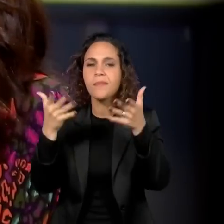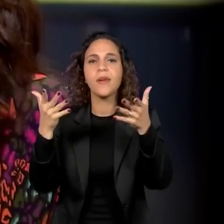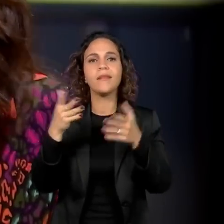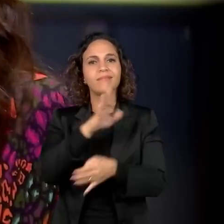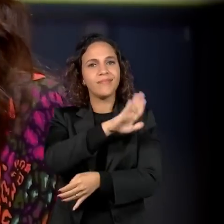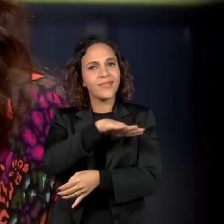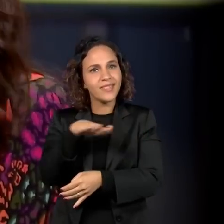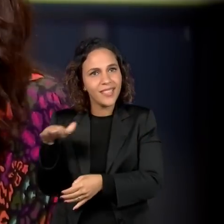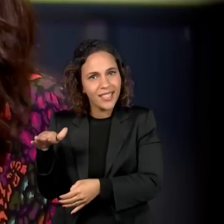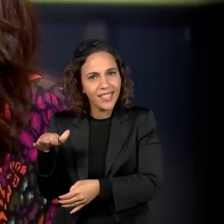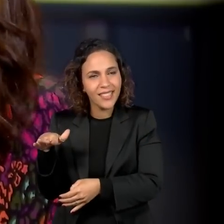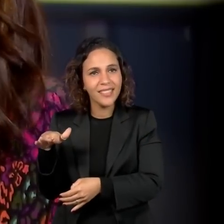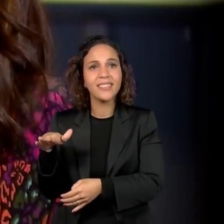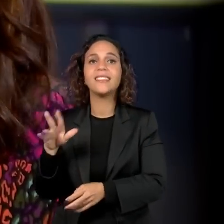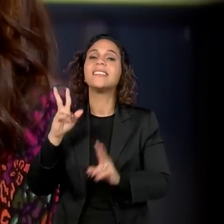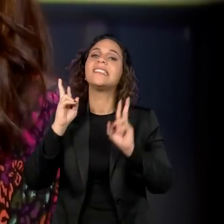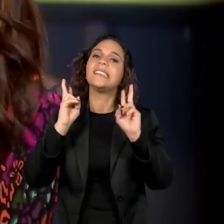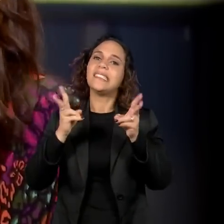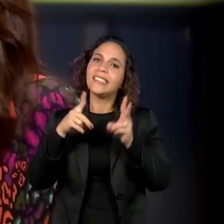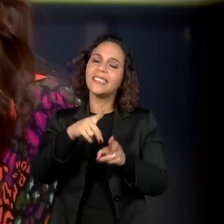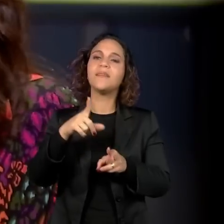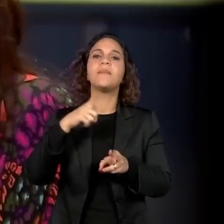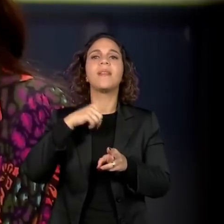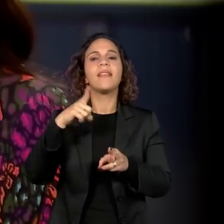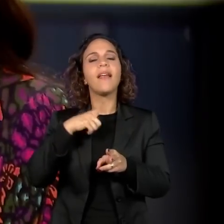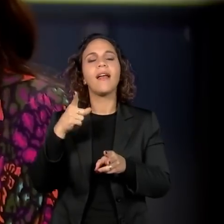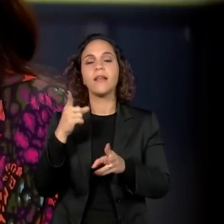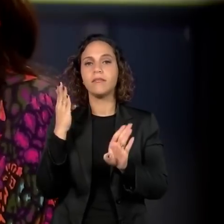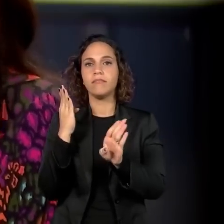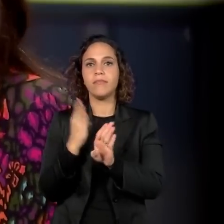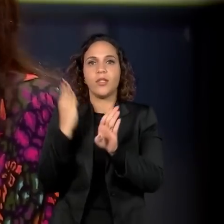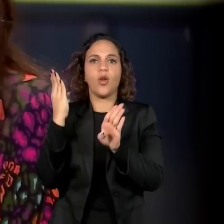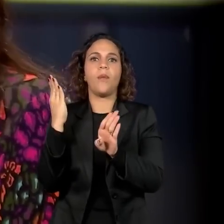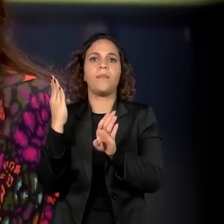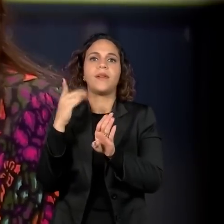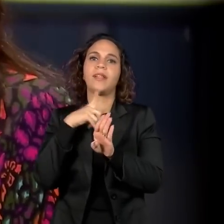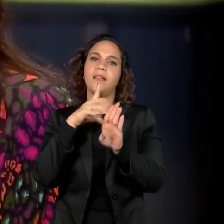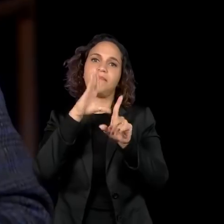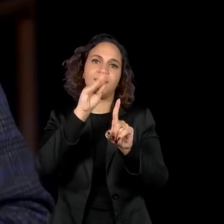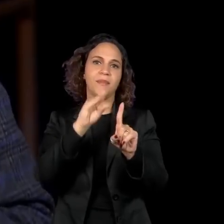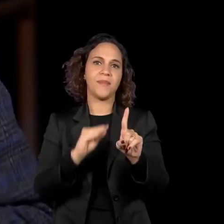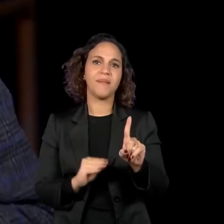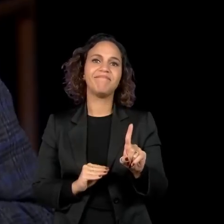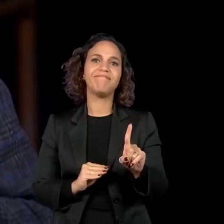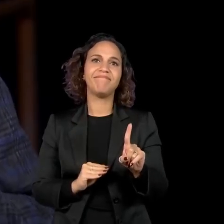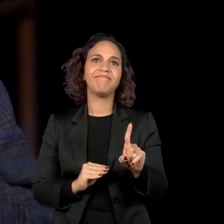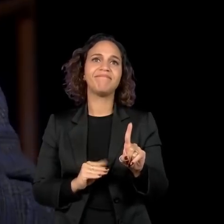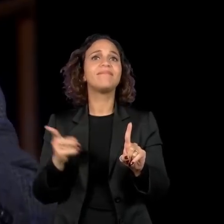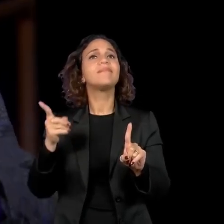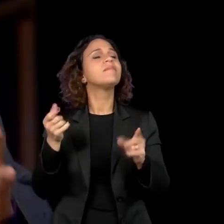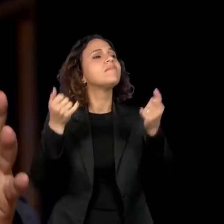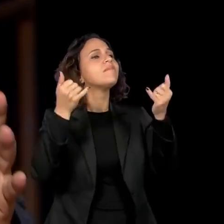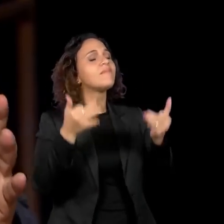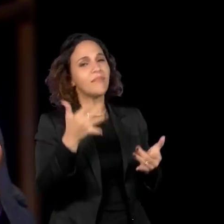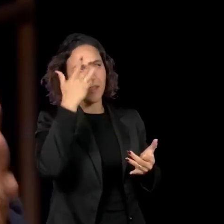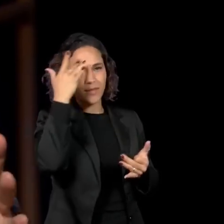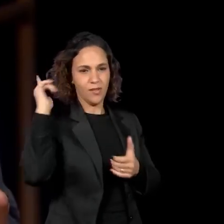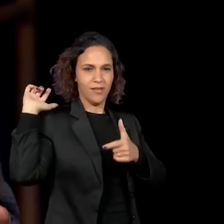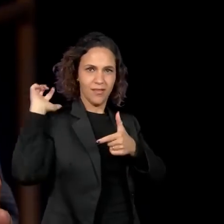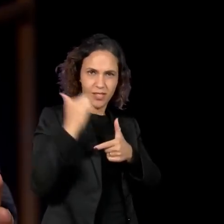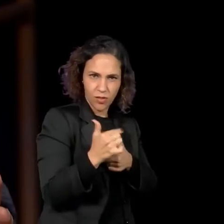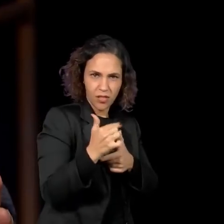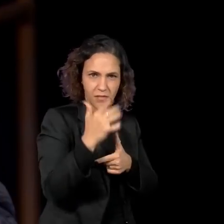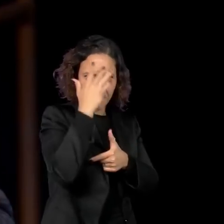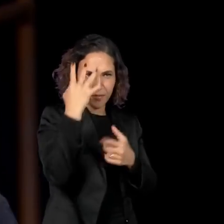e tal, assim, sempre vai ter a descoberta aí de algum tipo, ou uma suspeita de abuso. E o que você tem a dizer para quem é mais conservador, que está